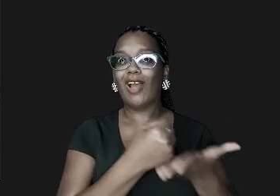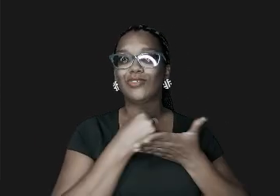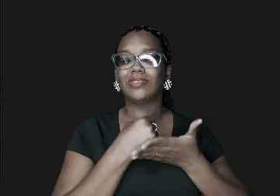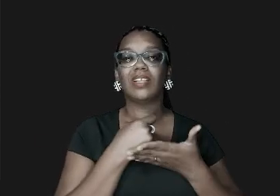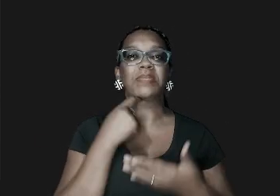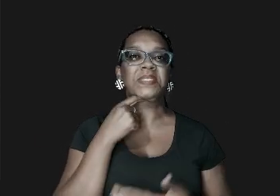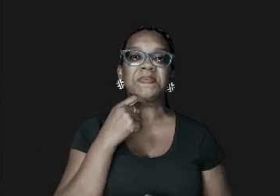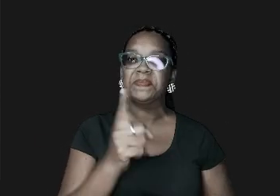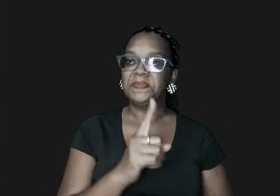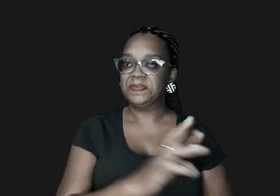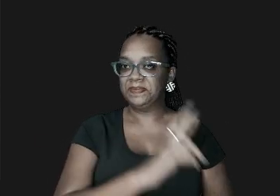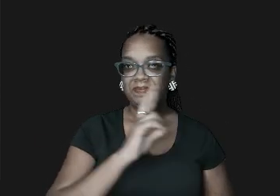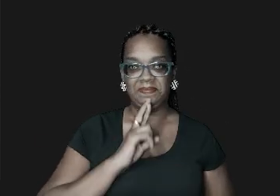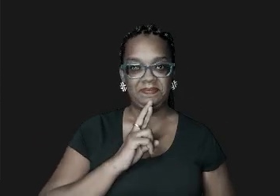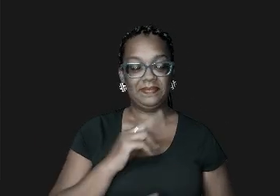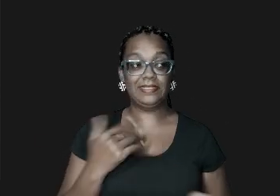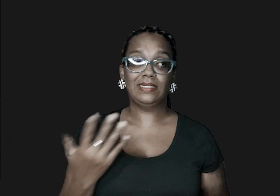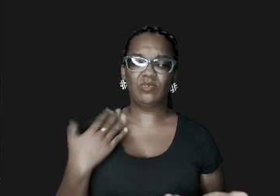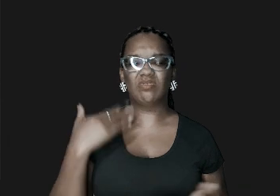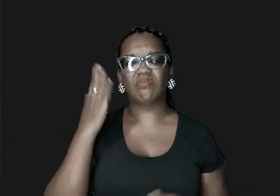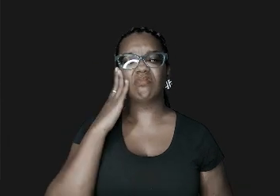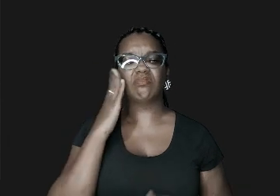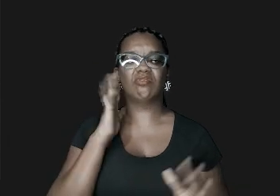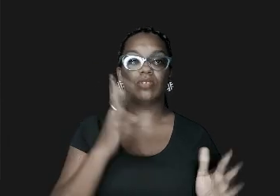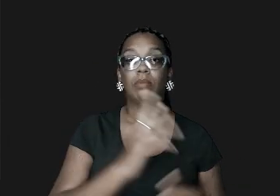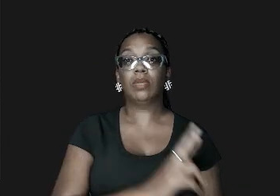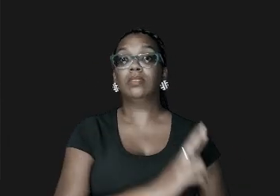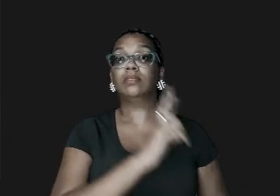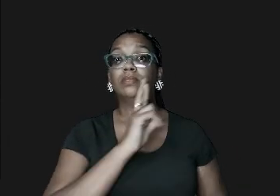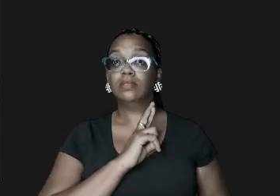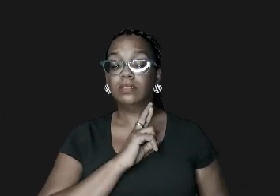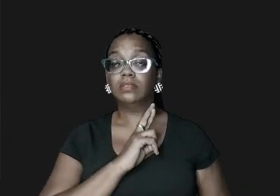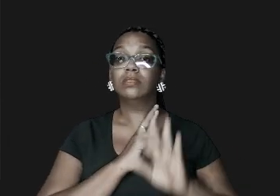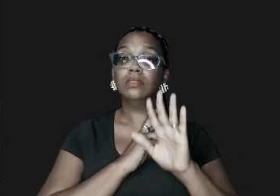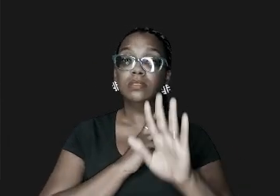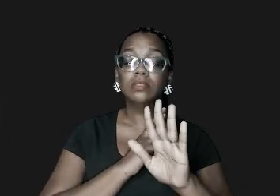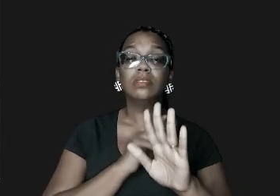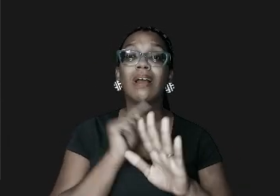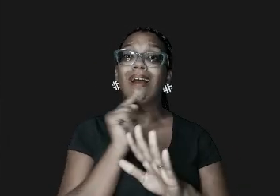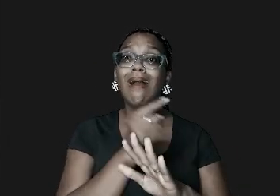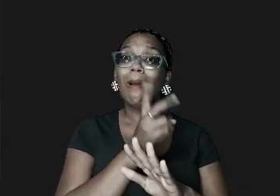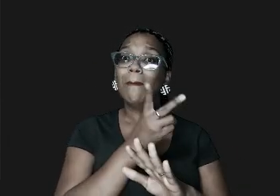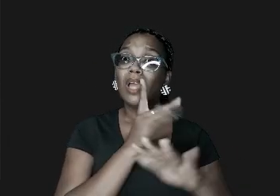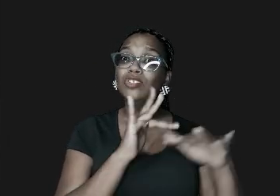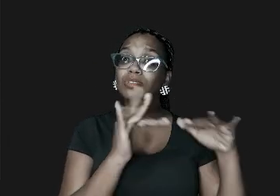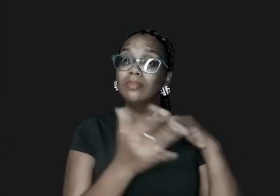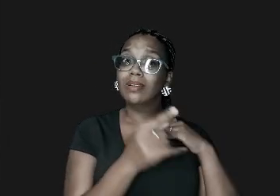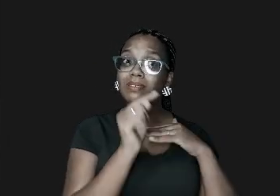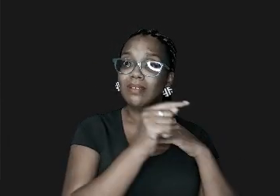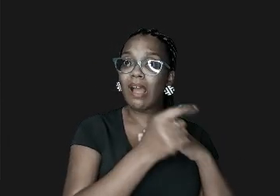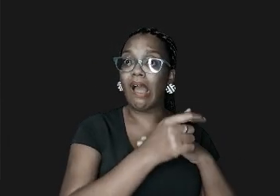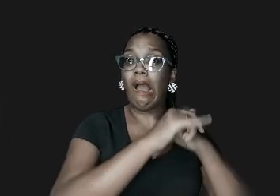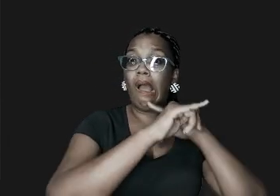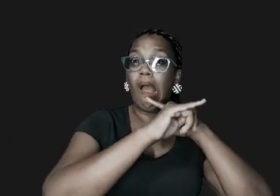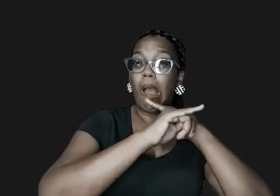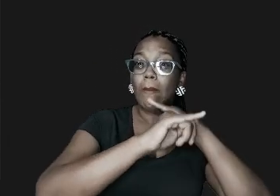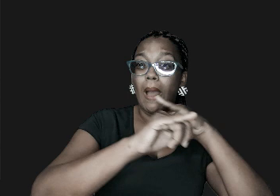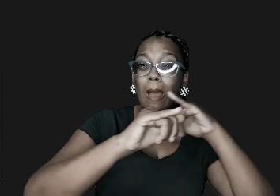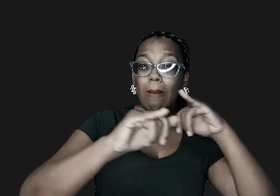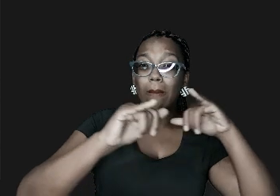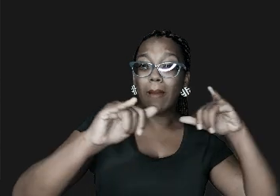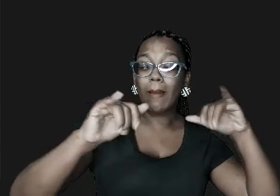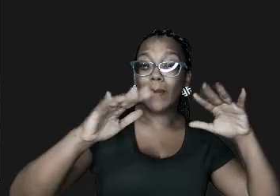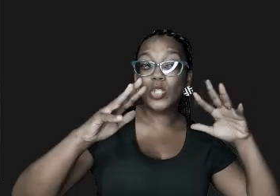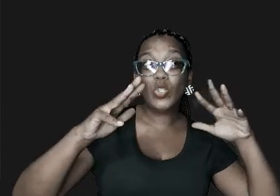se viesse a resposta Poderia ajudar não veio a resposta como esperado Mas além de não virar a resposta essa mesma rede